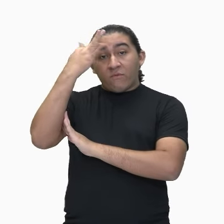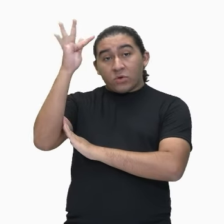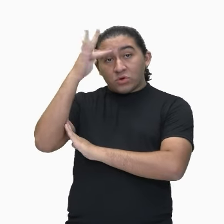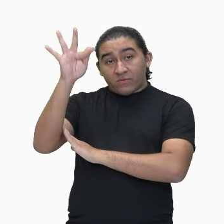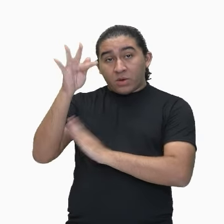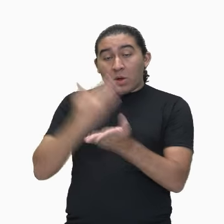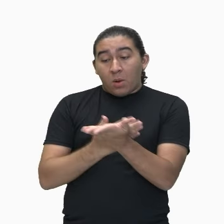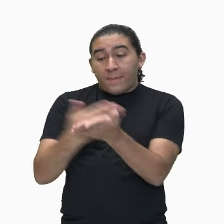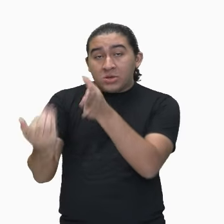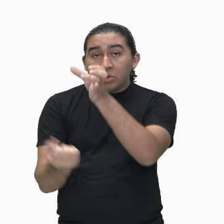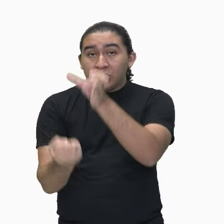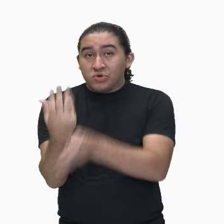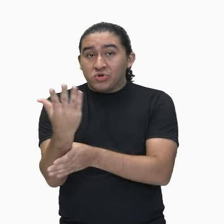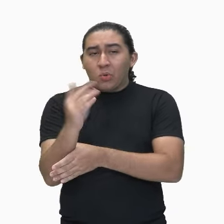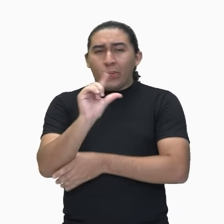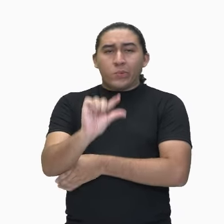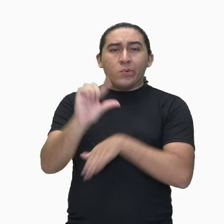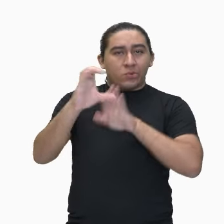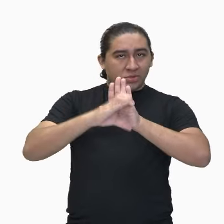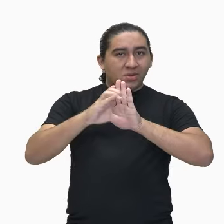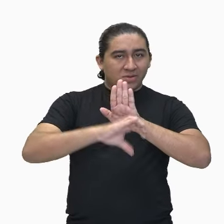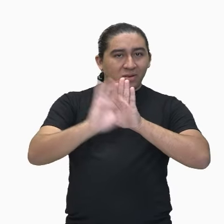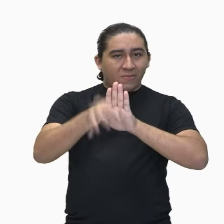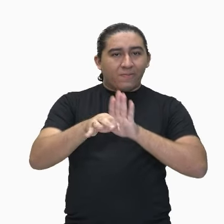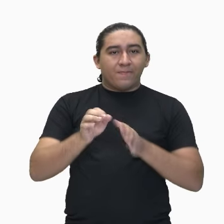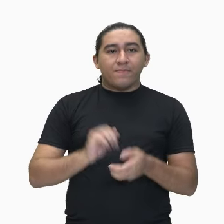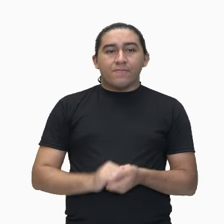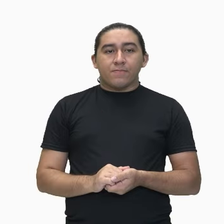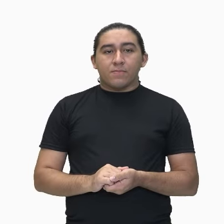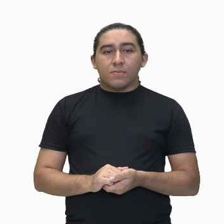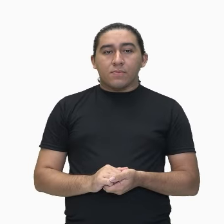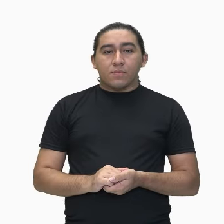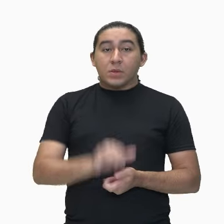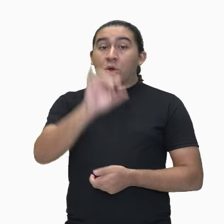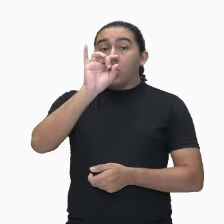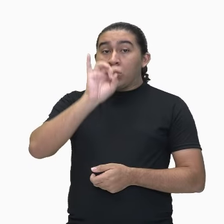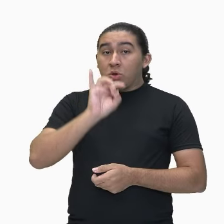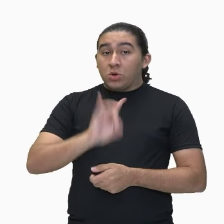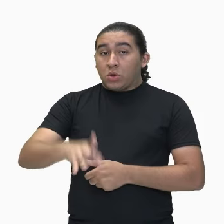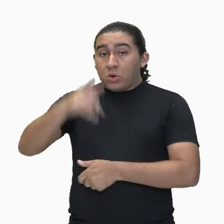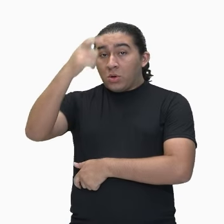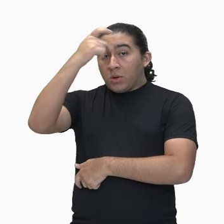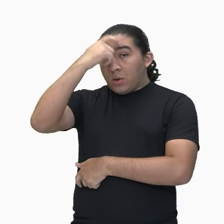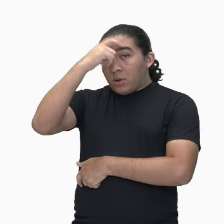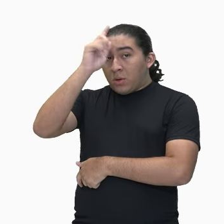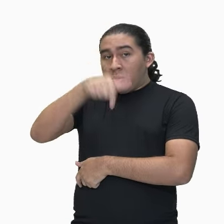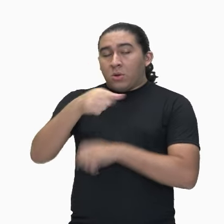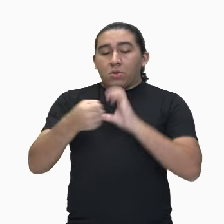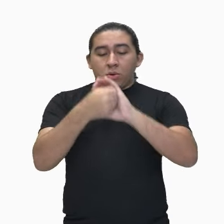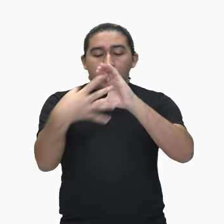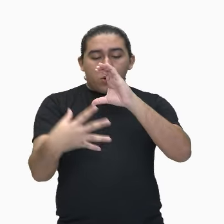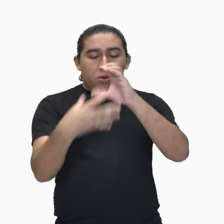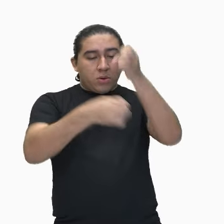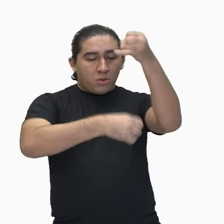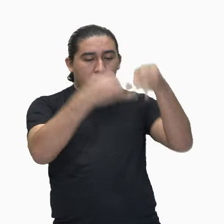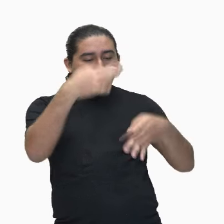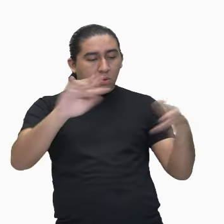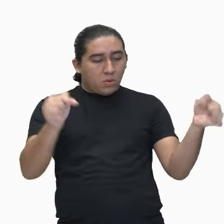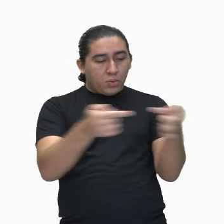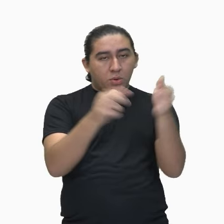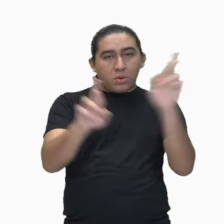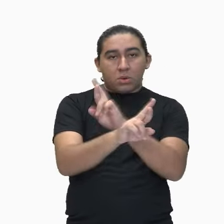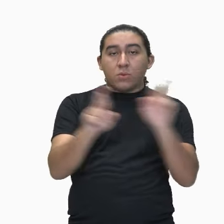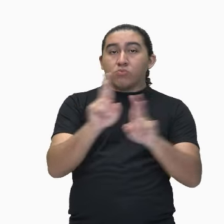nascente. Um pouco de conceito. Apenas a razão é o critério da explicação de